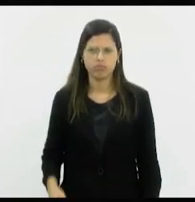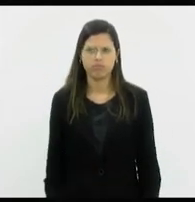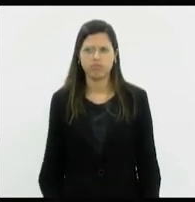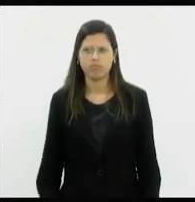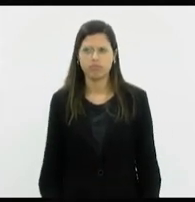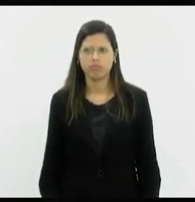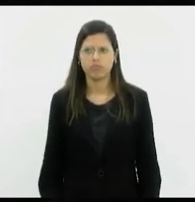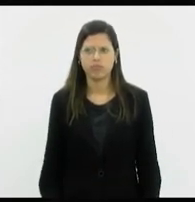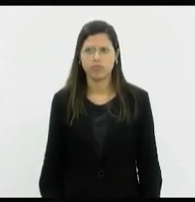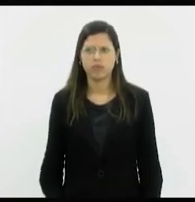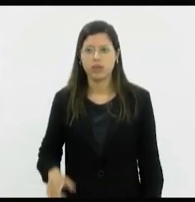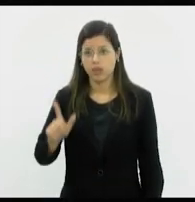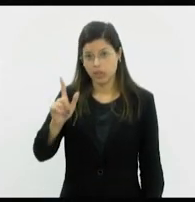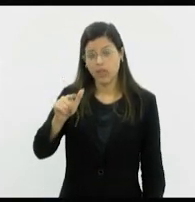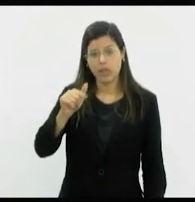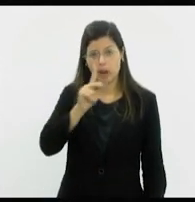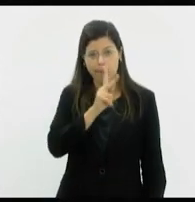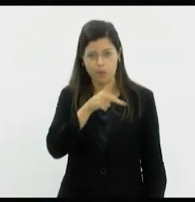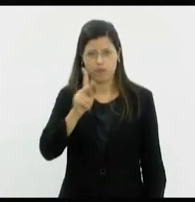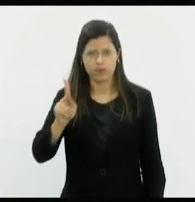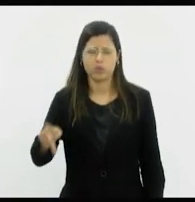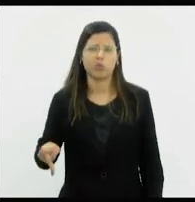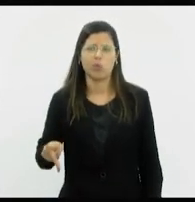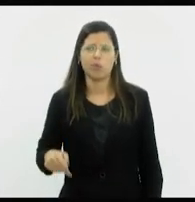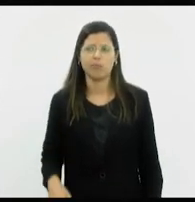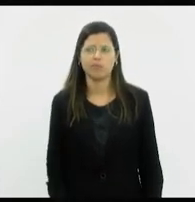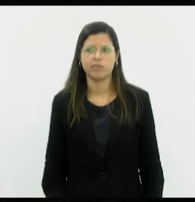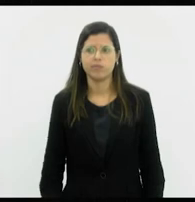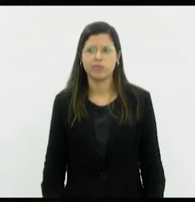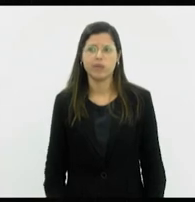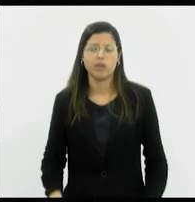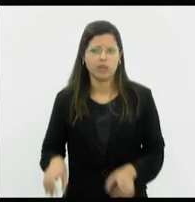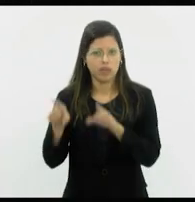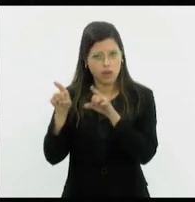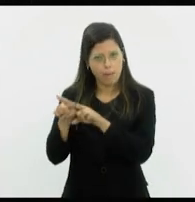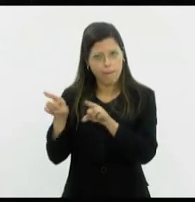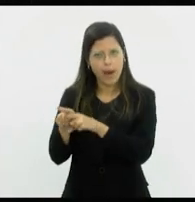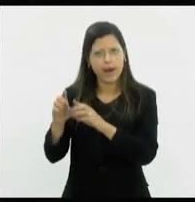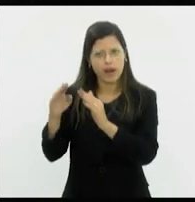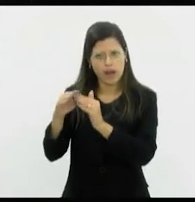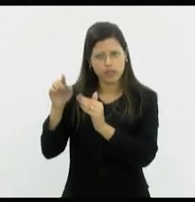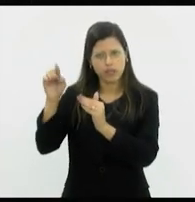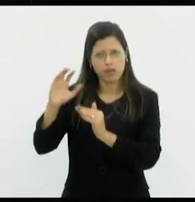que é inclusive professor e morador da cidade de Niterói,